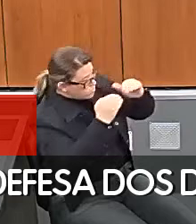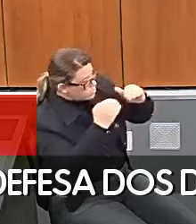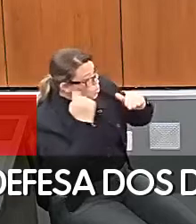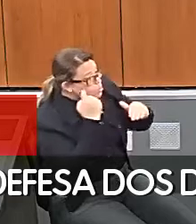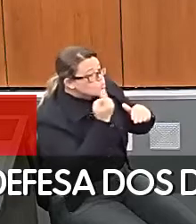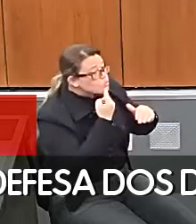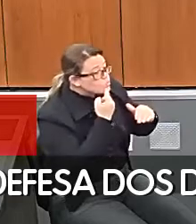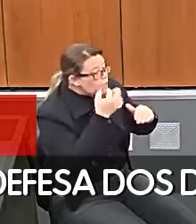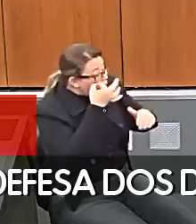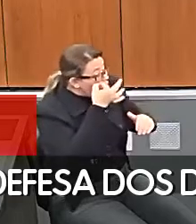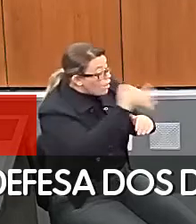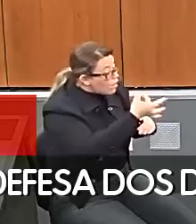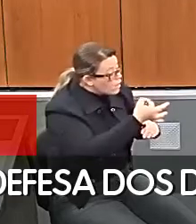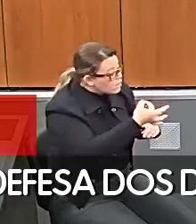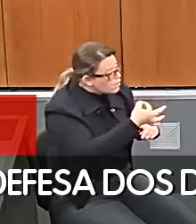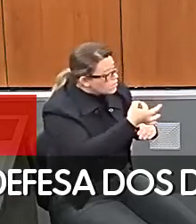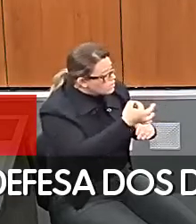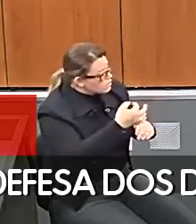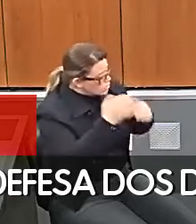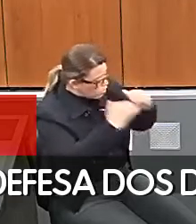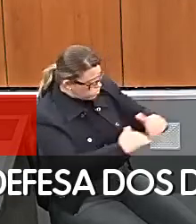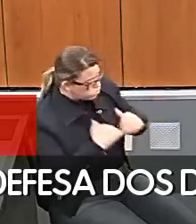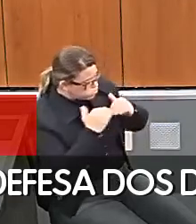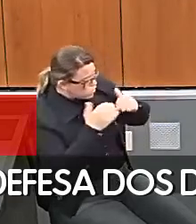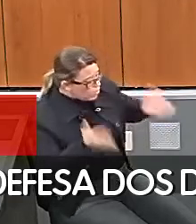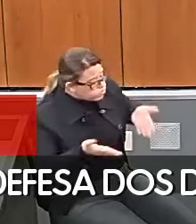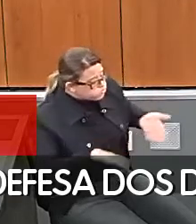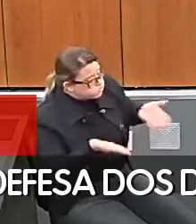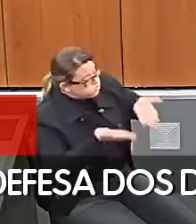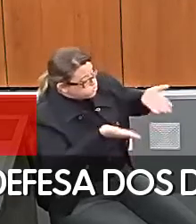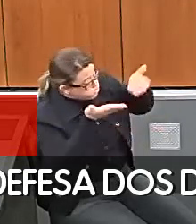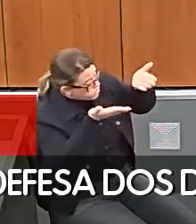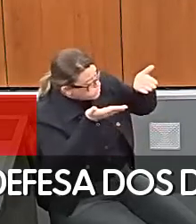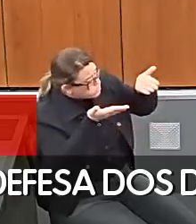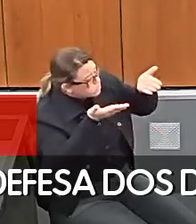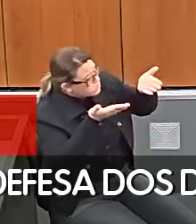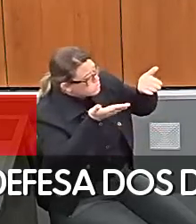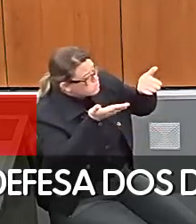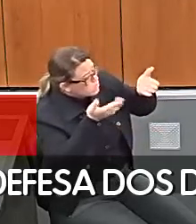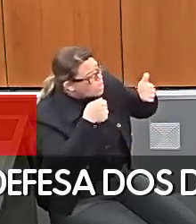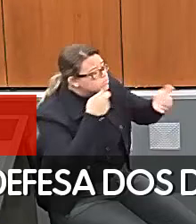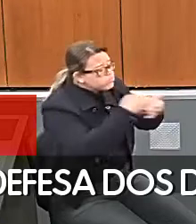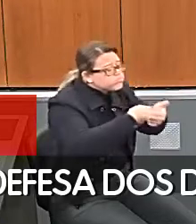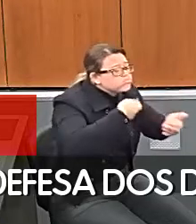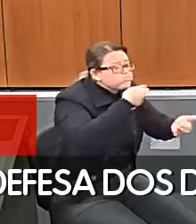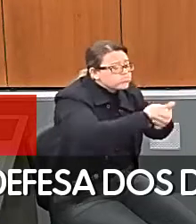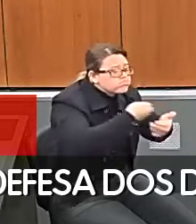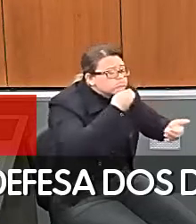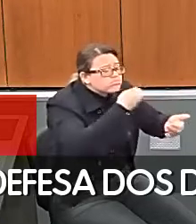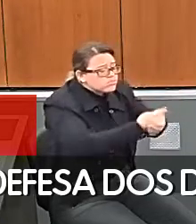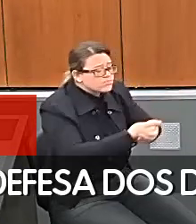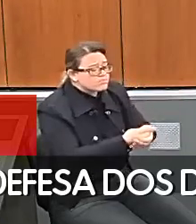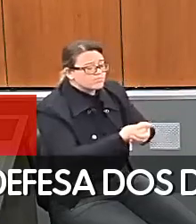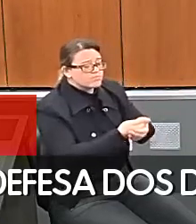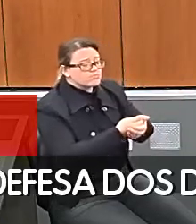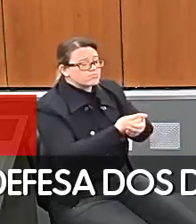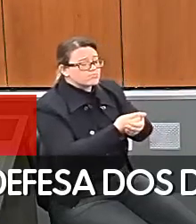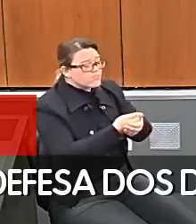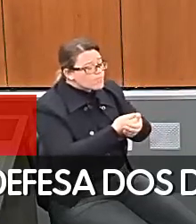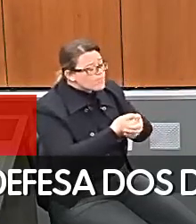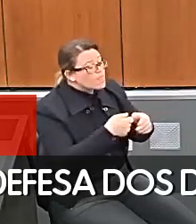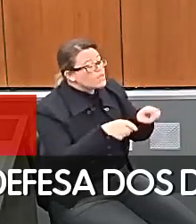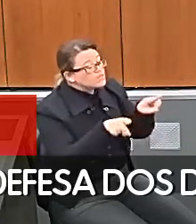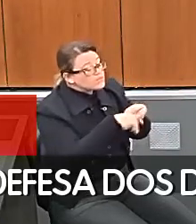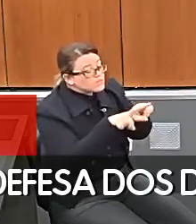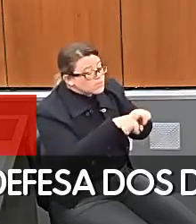cumprir, já está, como diz, de bom tamanho. E falar também que Itabira está preparando para o